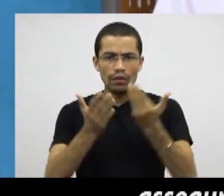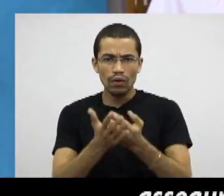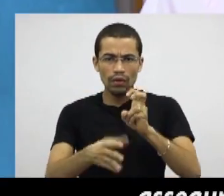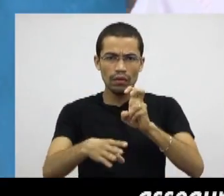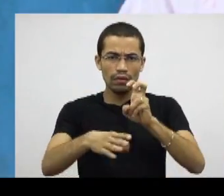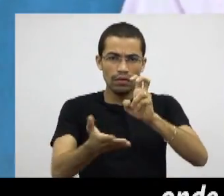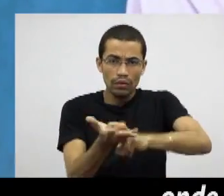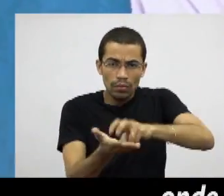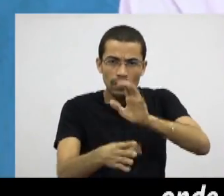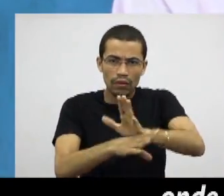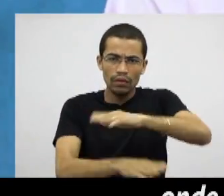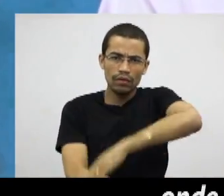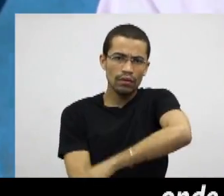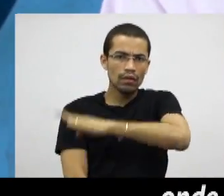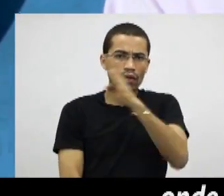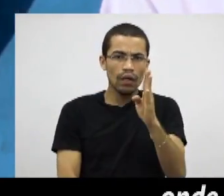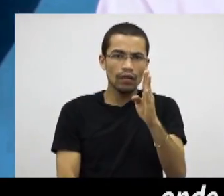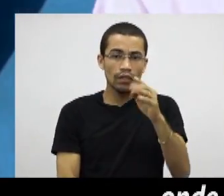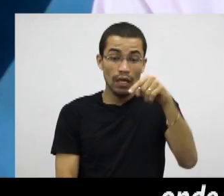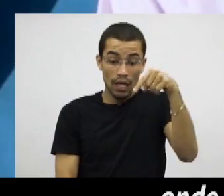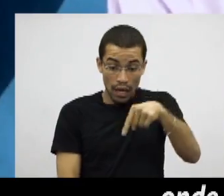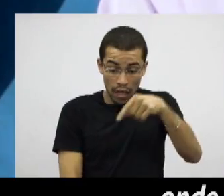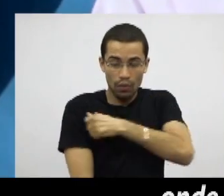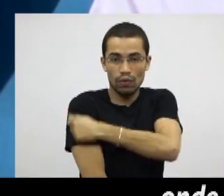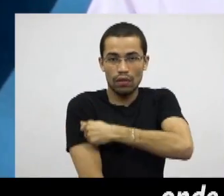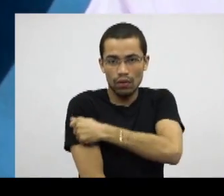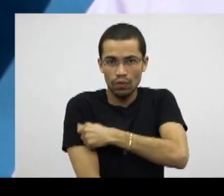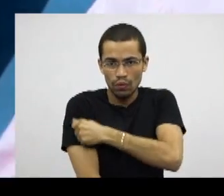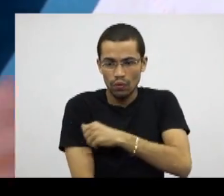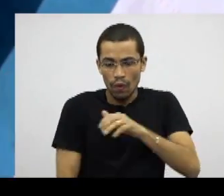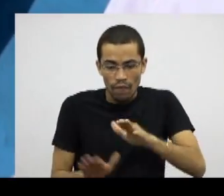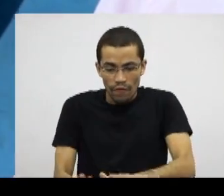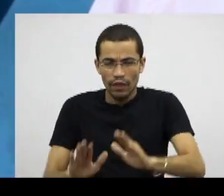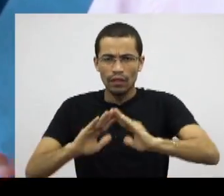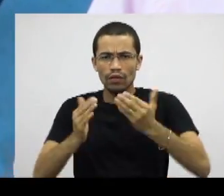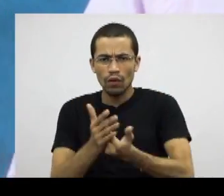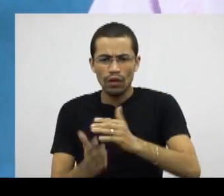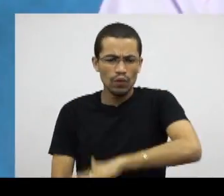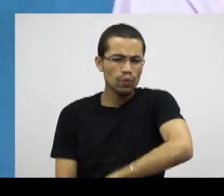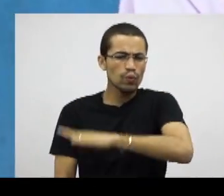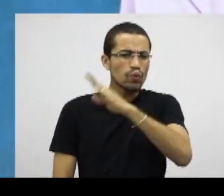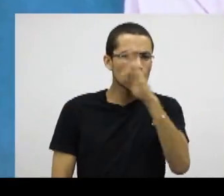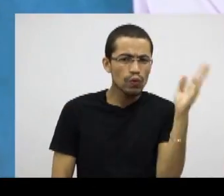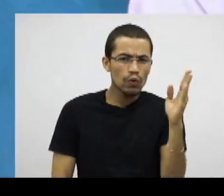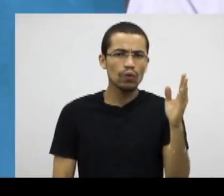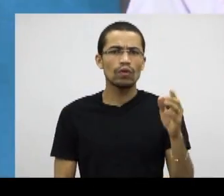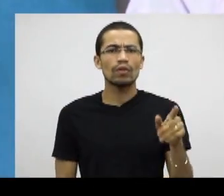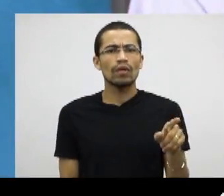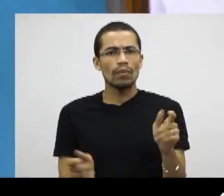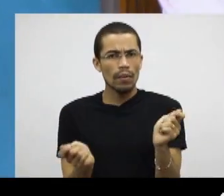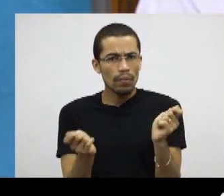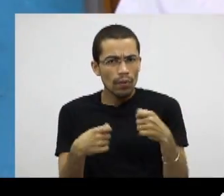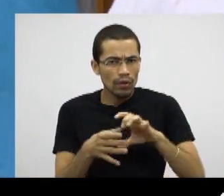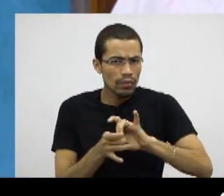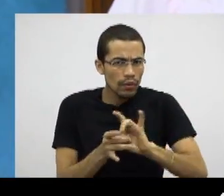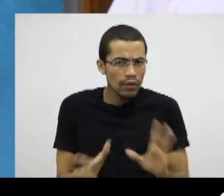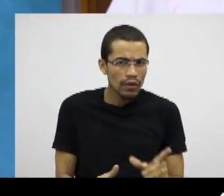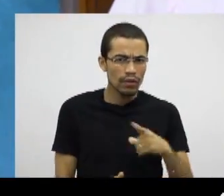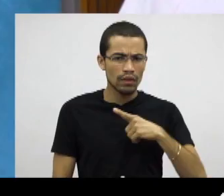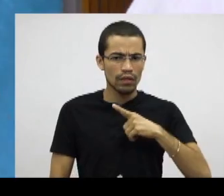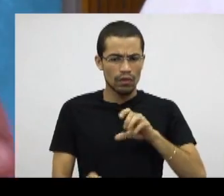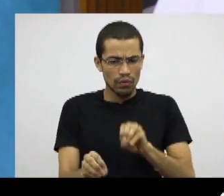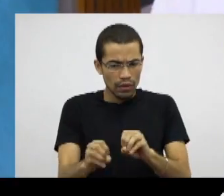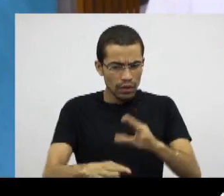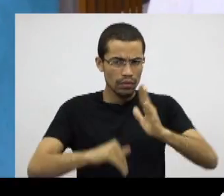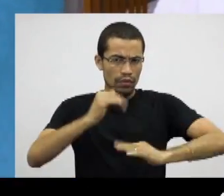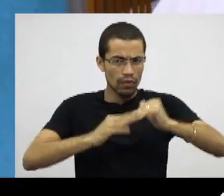tempo integral, onde o aluno permanece o dia inteiro de forma saudável, assegurar na idade certa o ensino